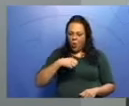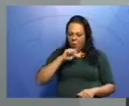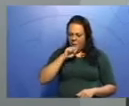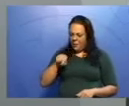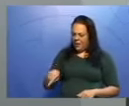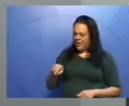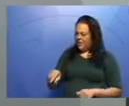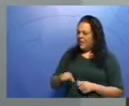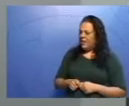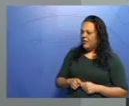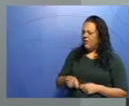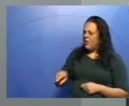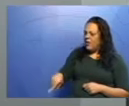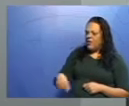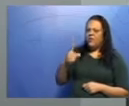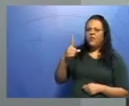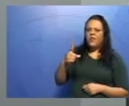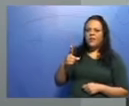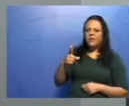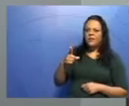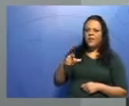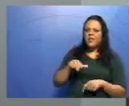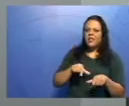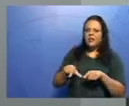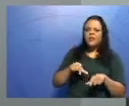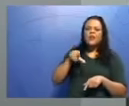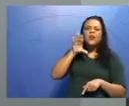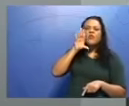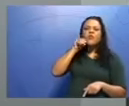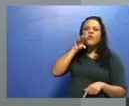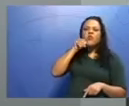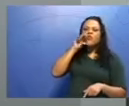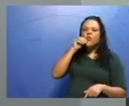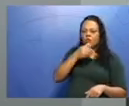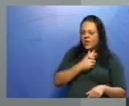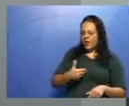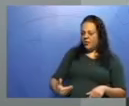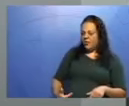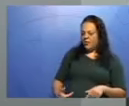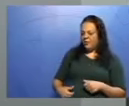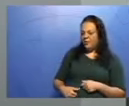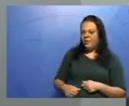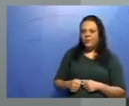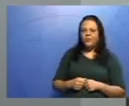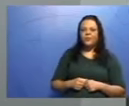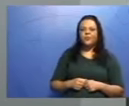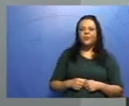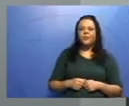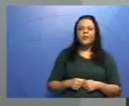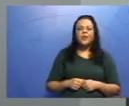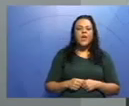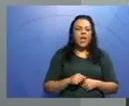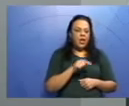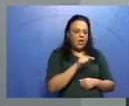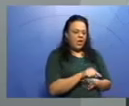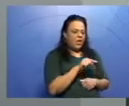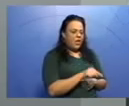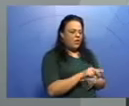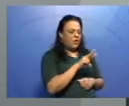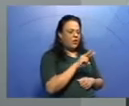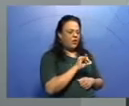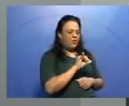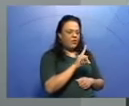para o funcionalismo público, porque a mãe pediu muito para que ele fosse. Arrumou um emprego como funcionário público. Já a Vilela foi